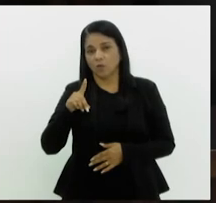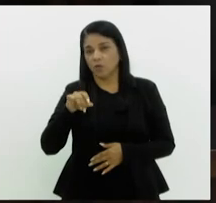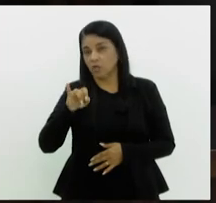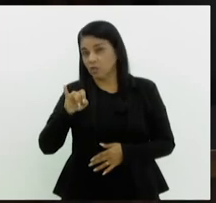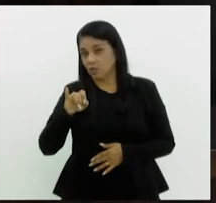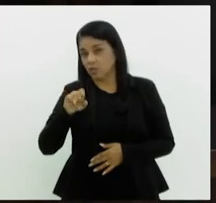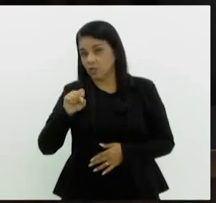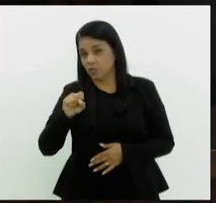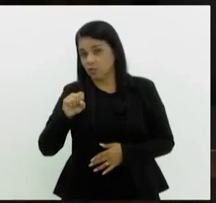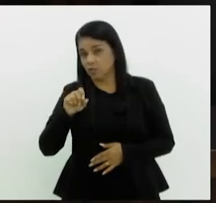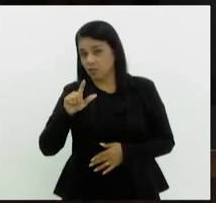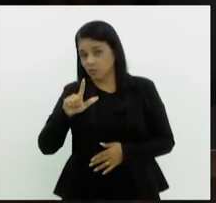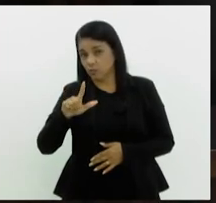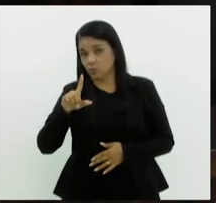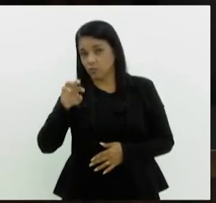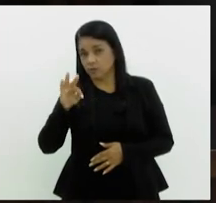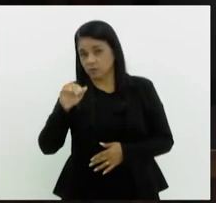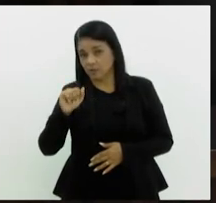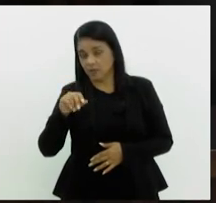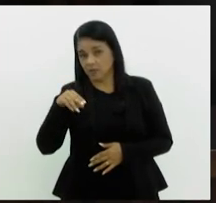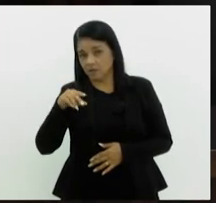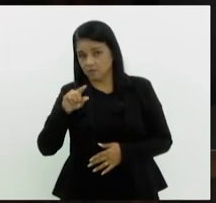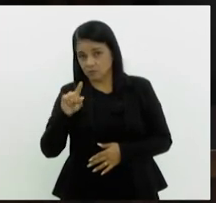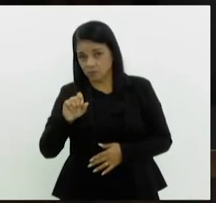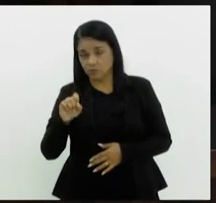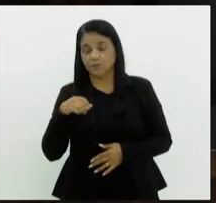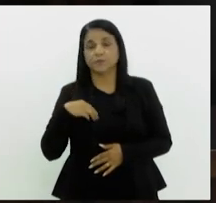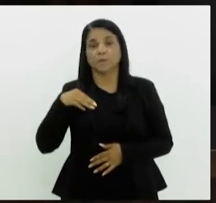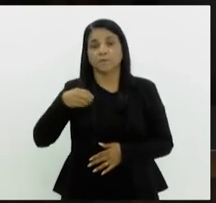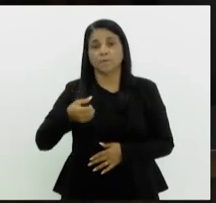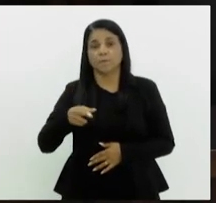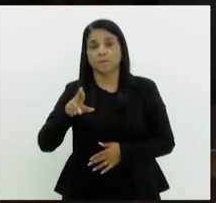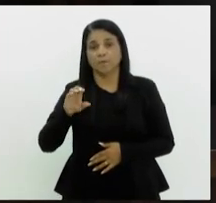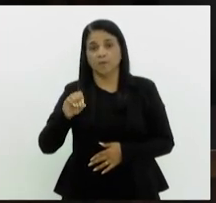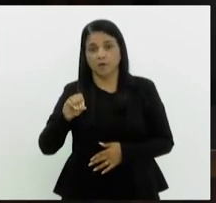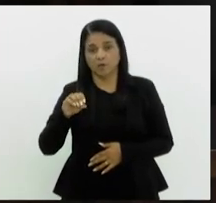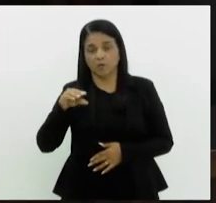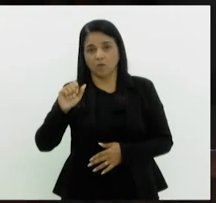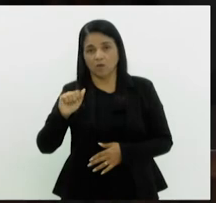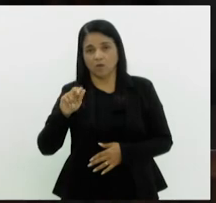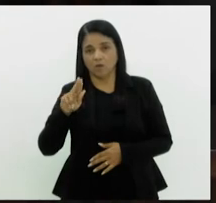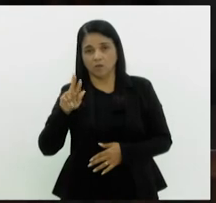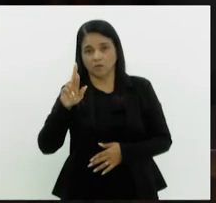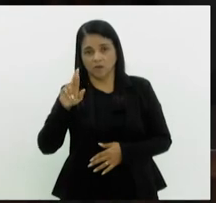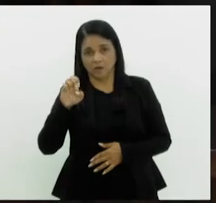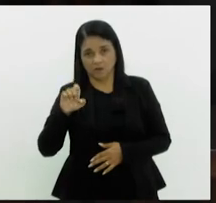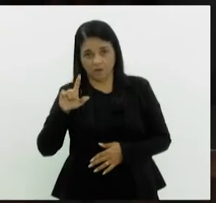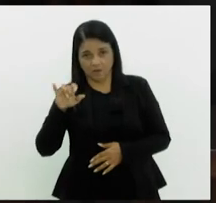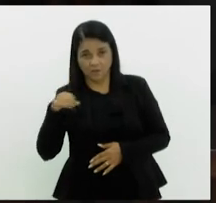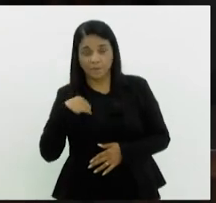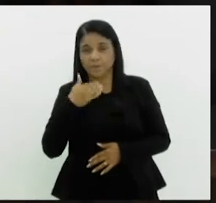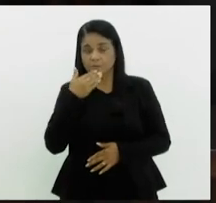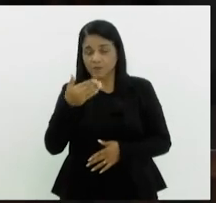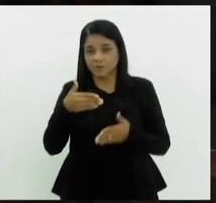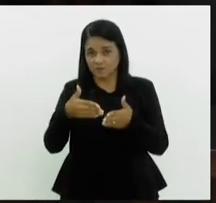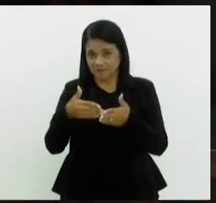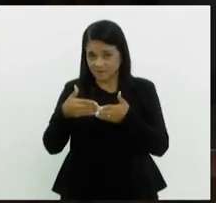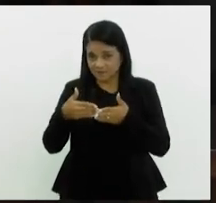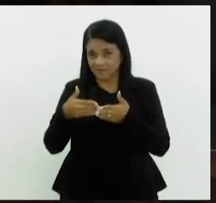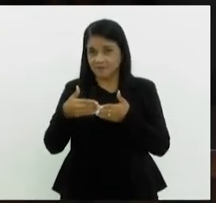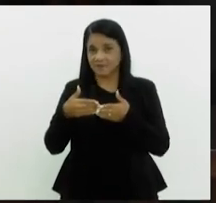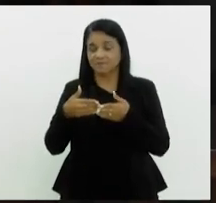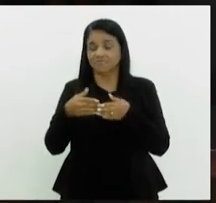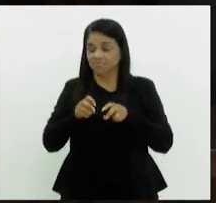Ildásio Tavares, a Marco Aurélio Luz, a Flávia Oliveira. Peço licença a todos os integrantes